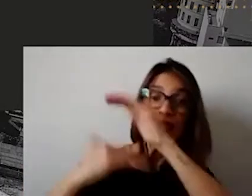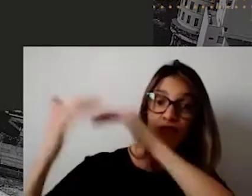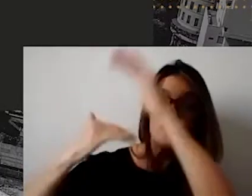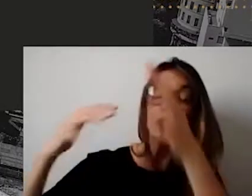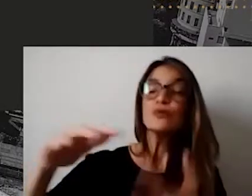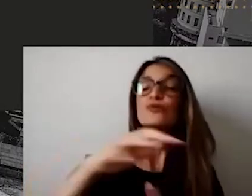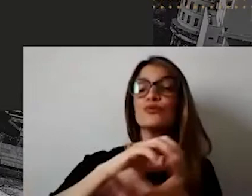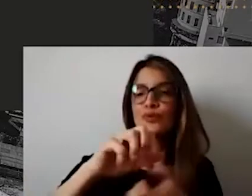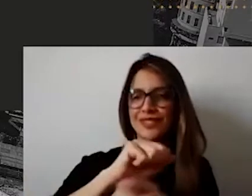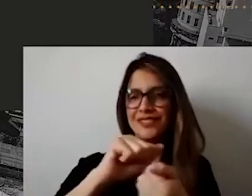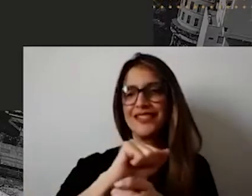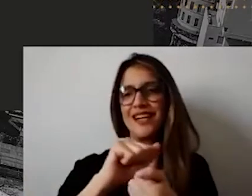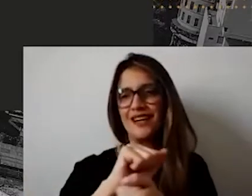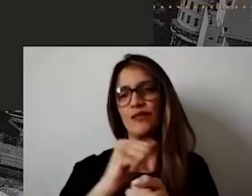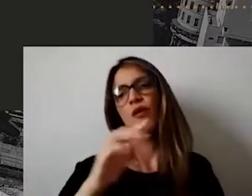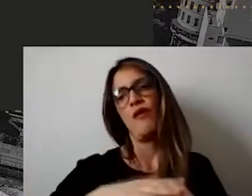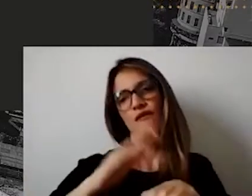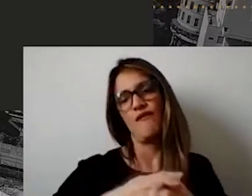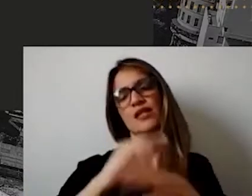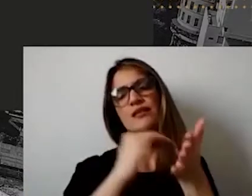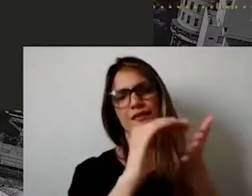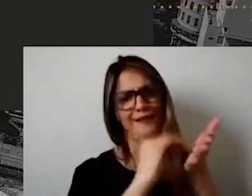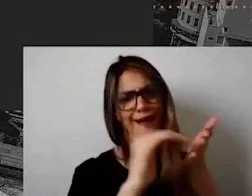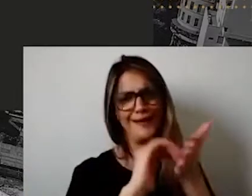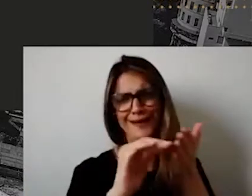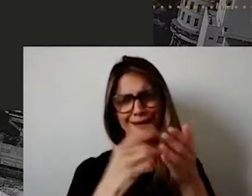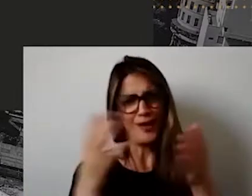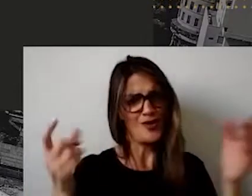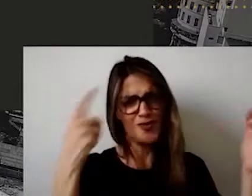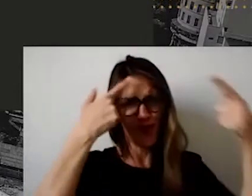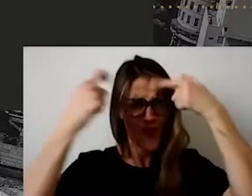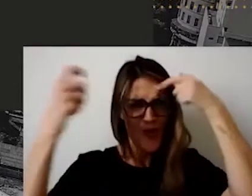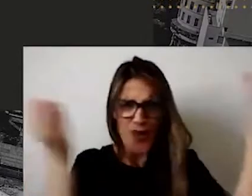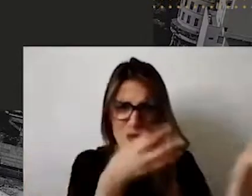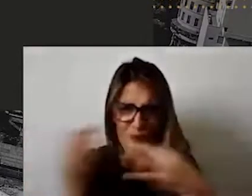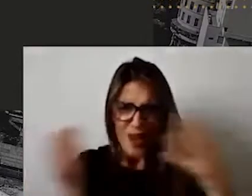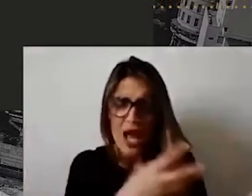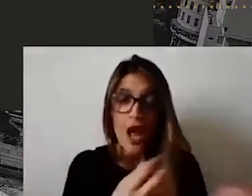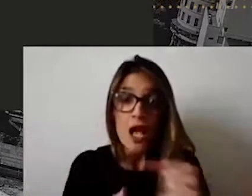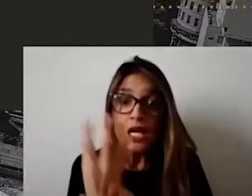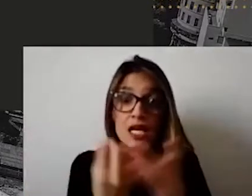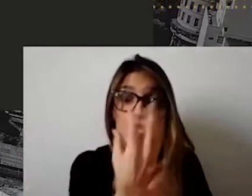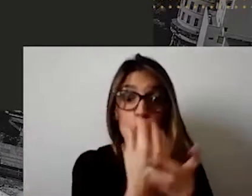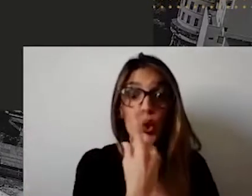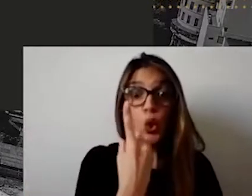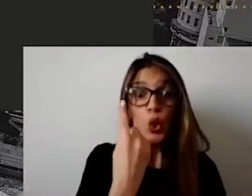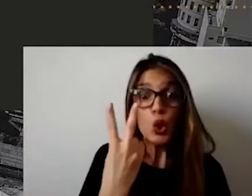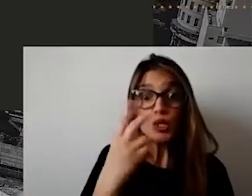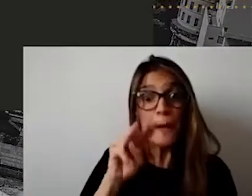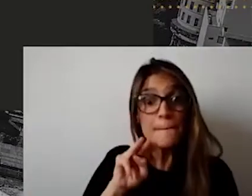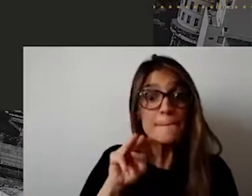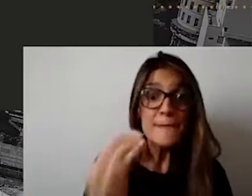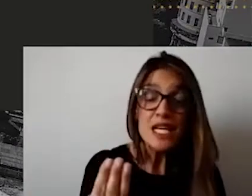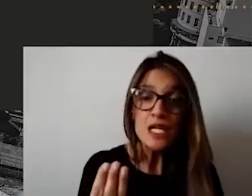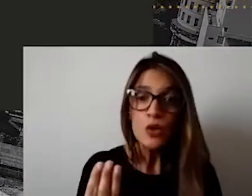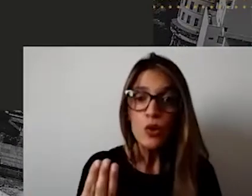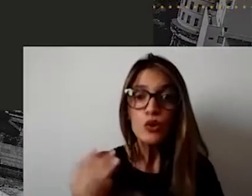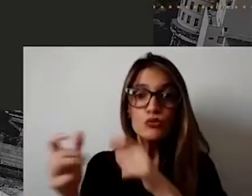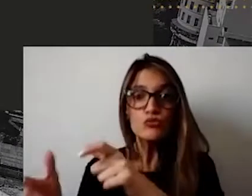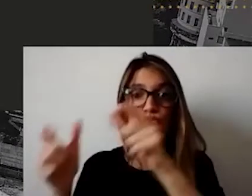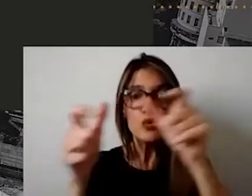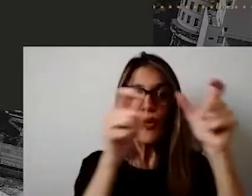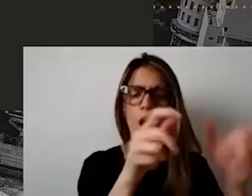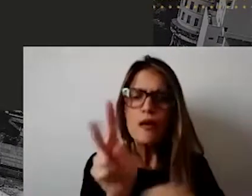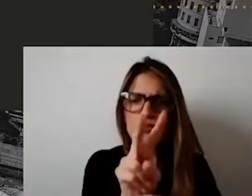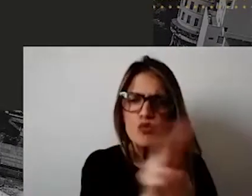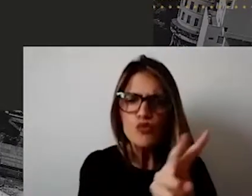secretaria super inovadora, que fez 1000 coisas, a gente criou 12 milhões de hectares de unidades de conservação, né, no estado. A